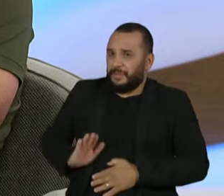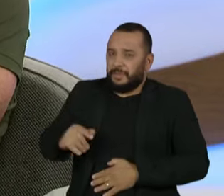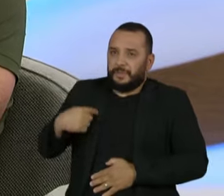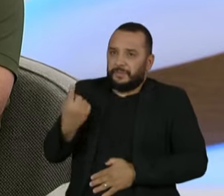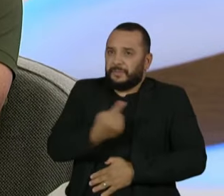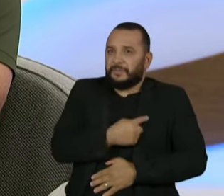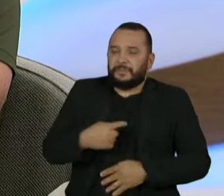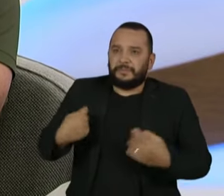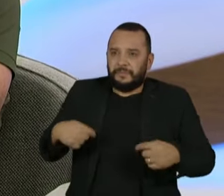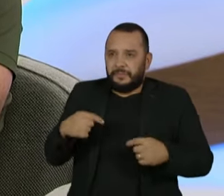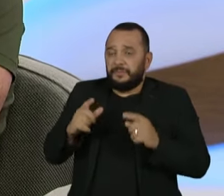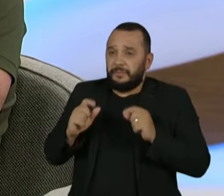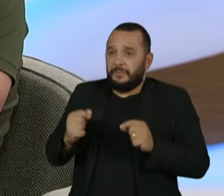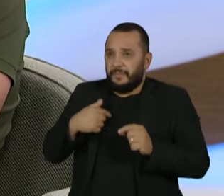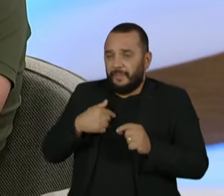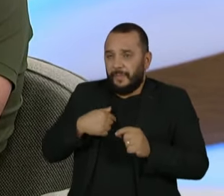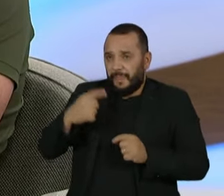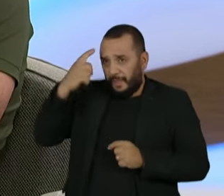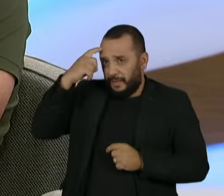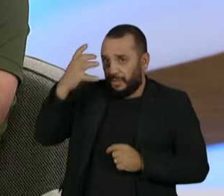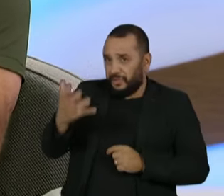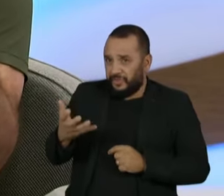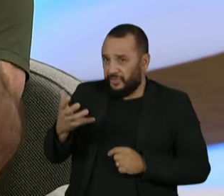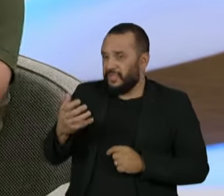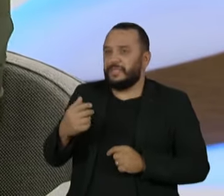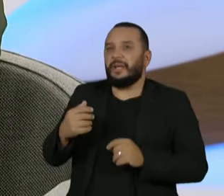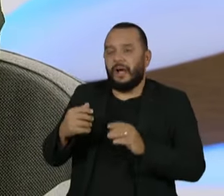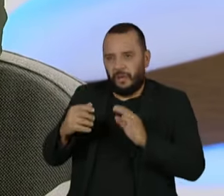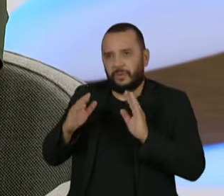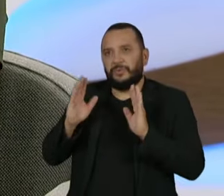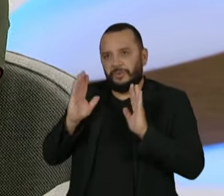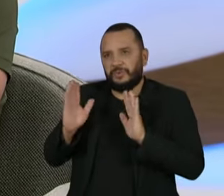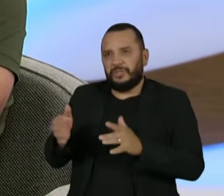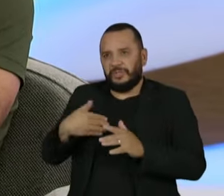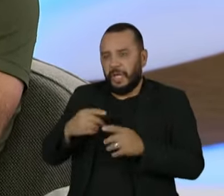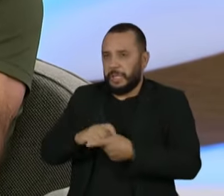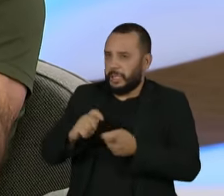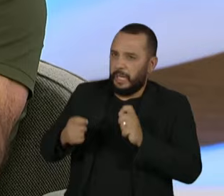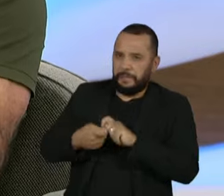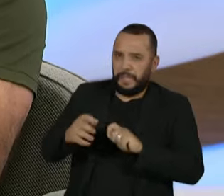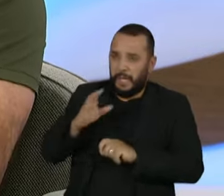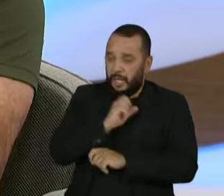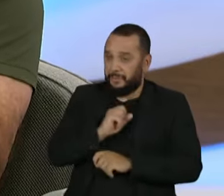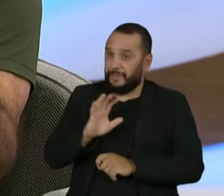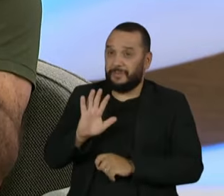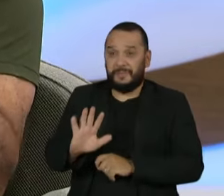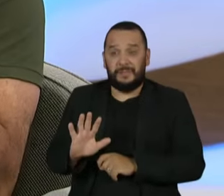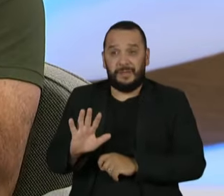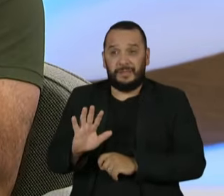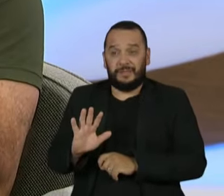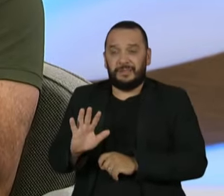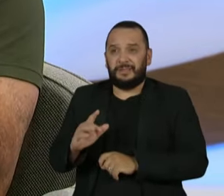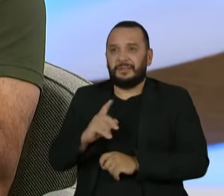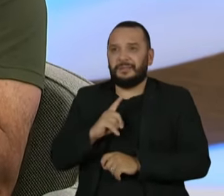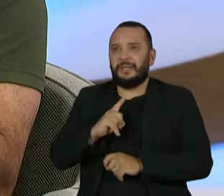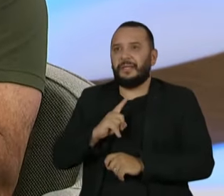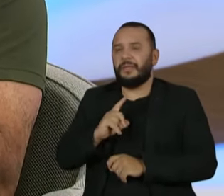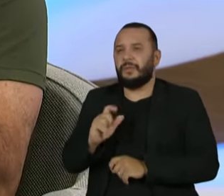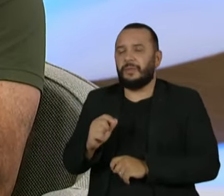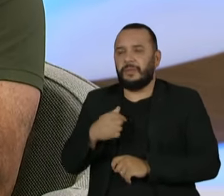pegar o bonde da Inteligência Artificial Os Bondes da Inteligência Artificial por exemplo de grandes modelos